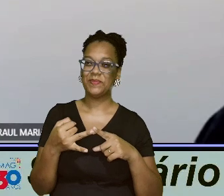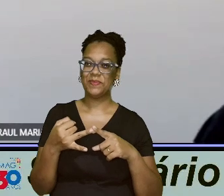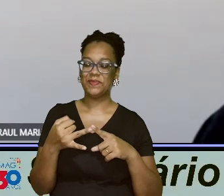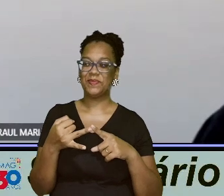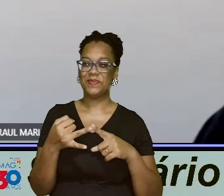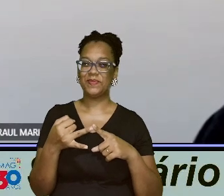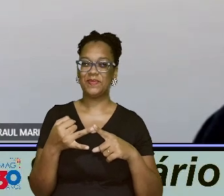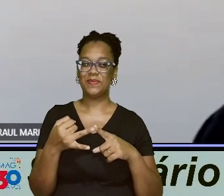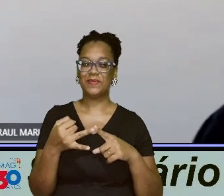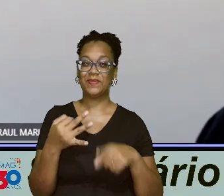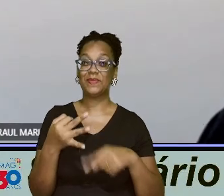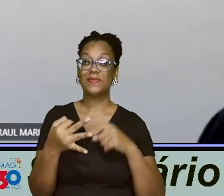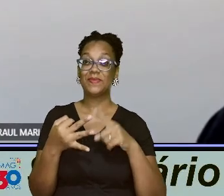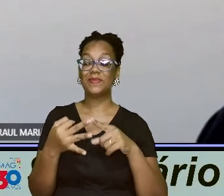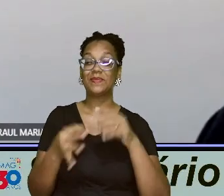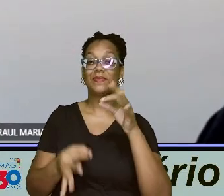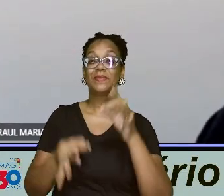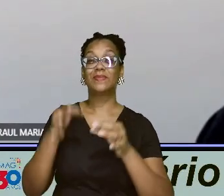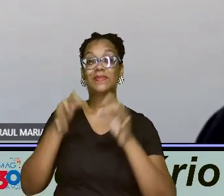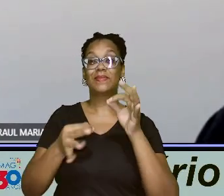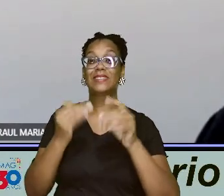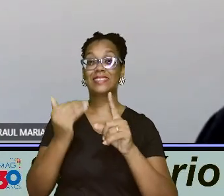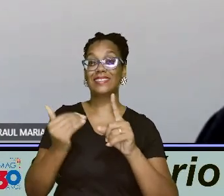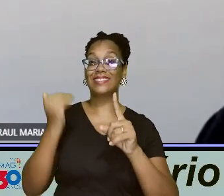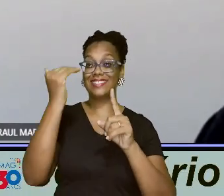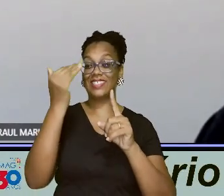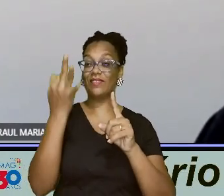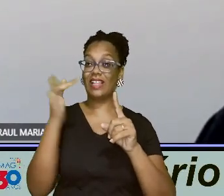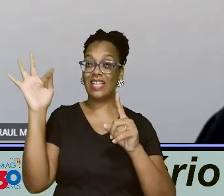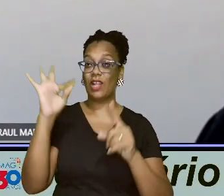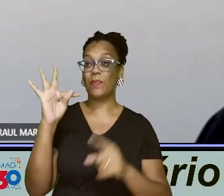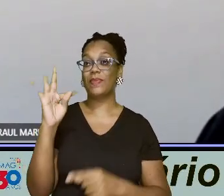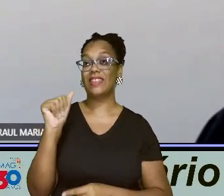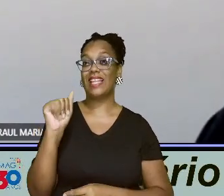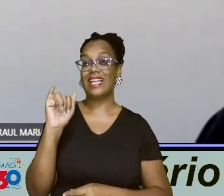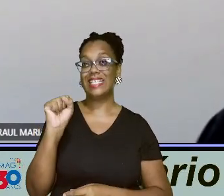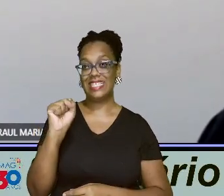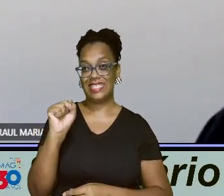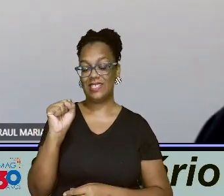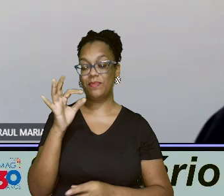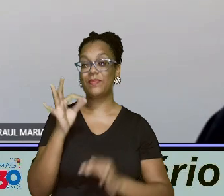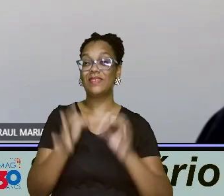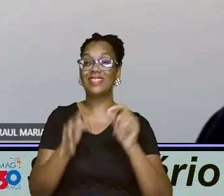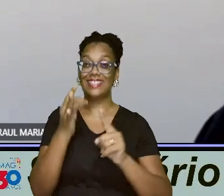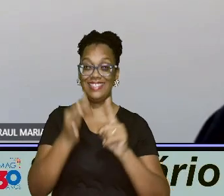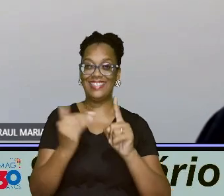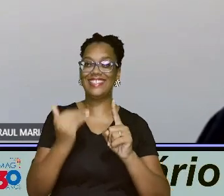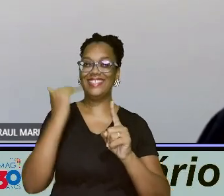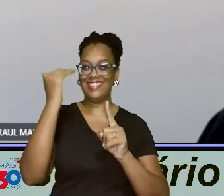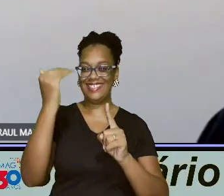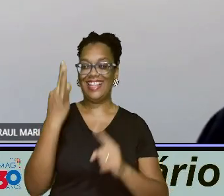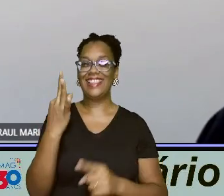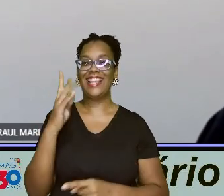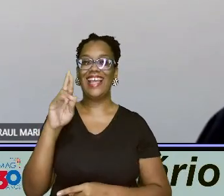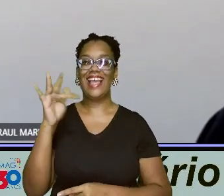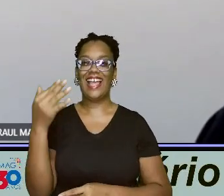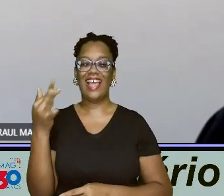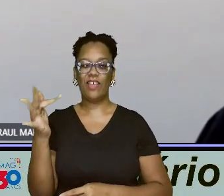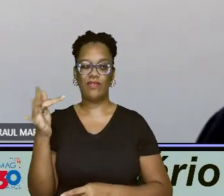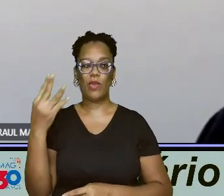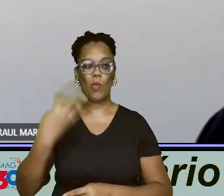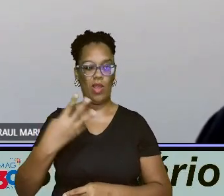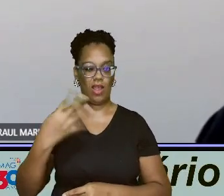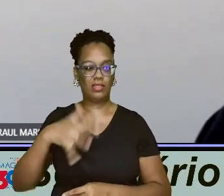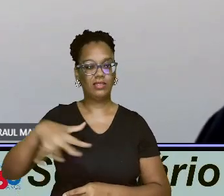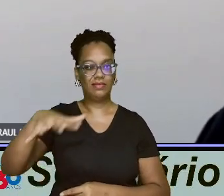desembargadora federal Thaís Schilling, desembargadora federal do TRF da 4ª Região, ela é doutora em Ciências Criminais pela